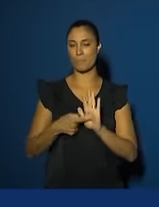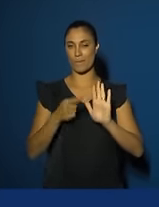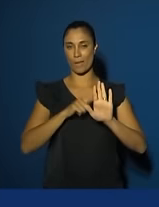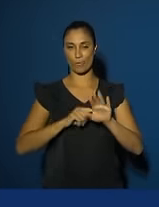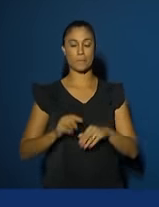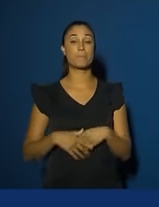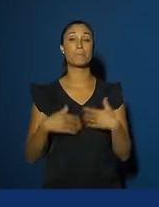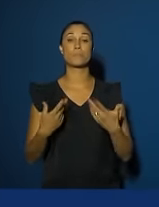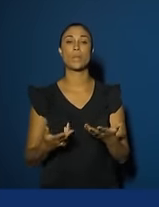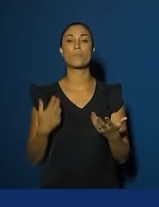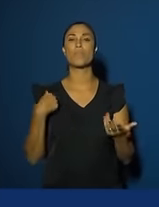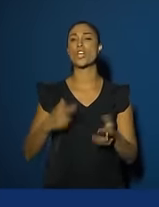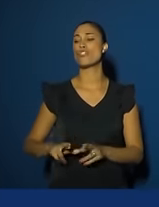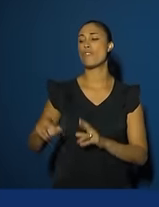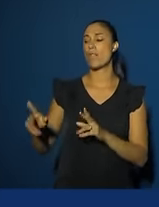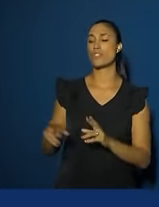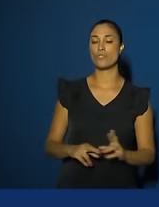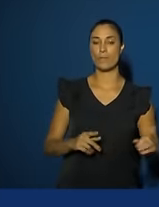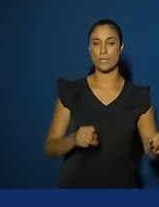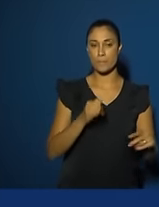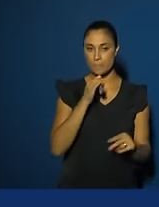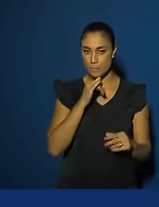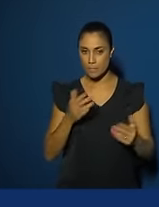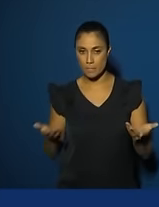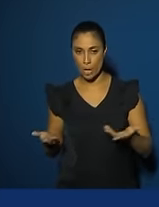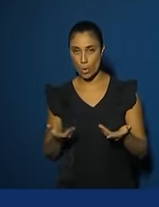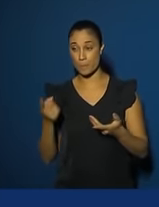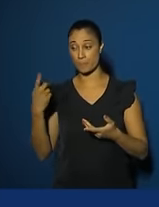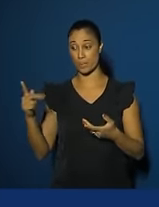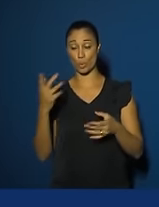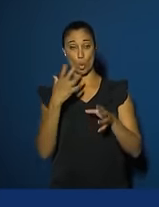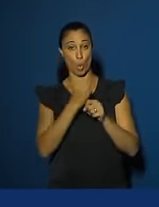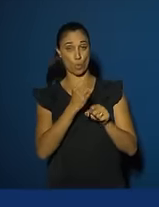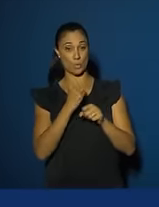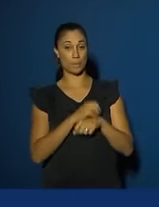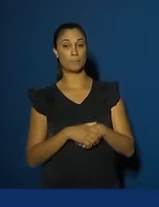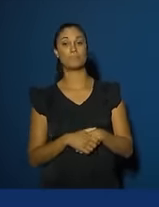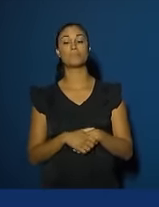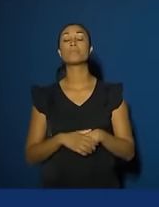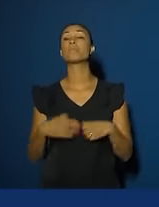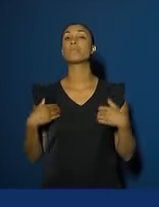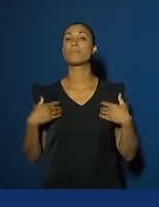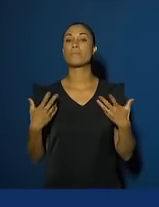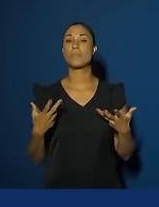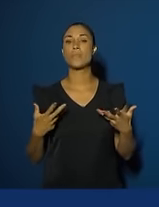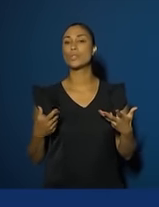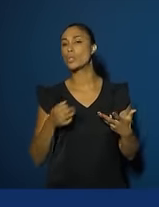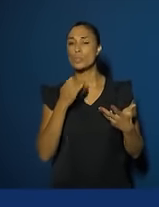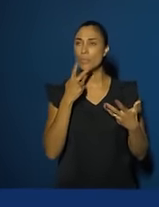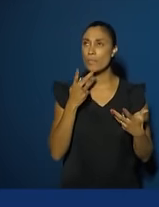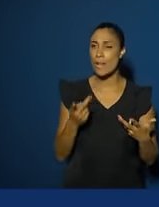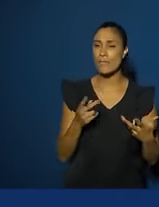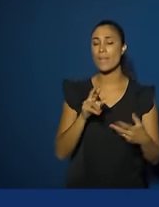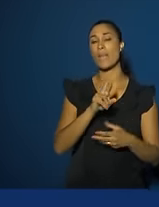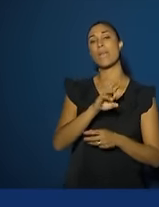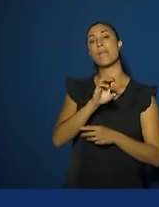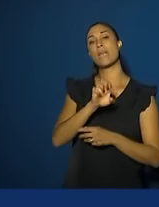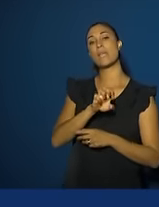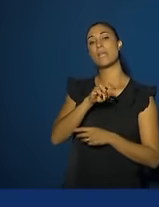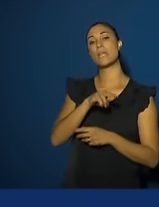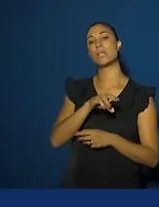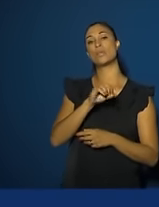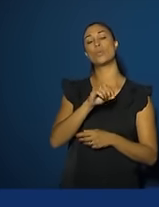diferente do outro porque agora vamos fazer a sua conta de reoneração todo mundo falava que a reoneração dos